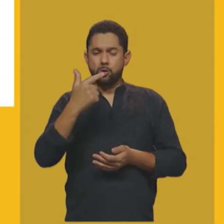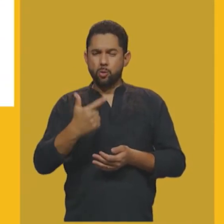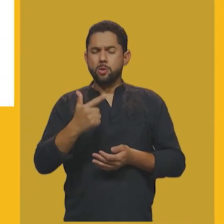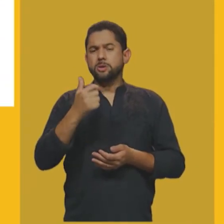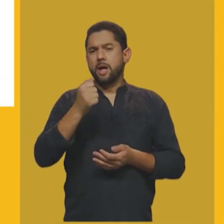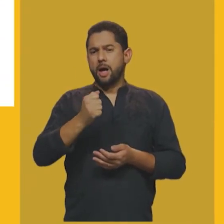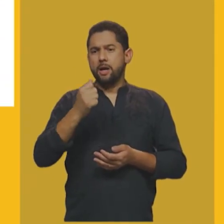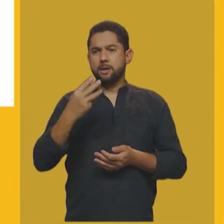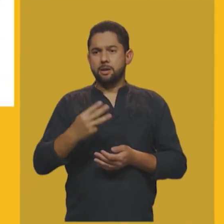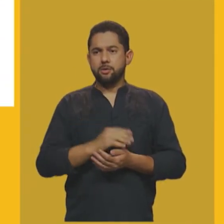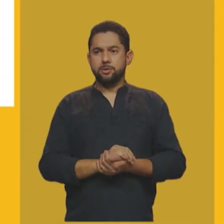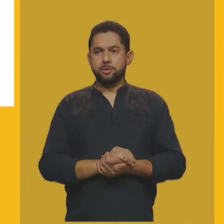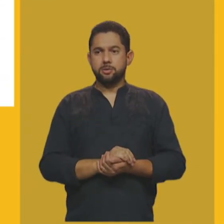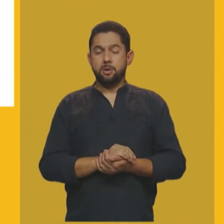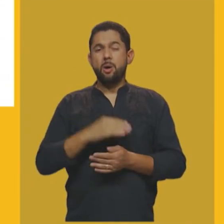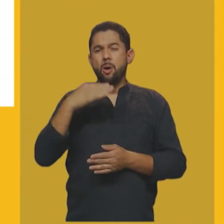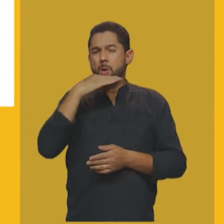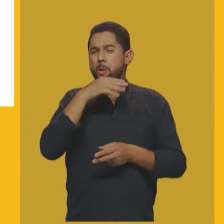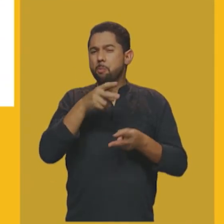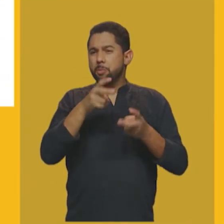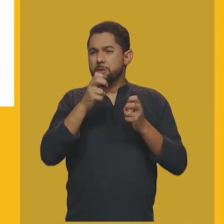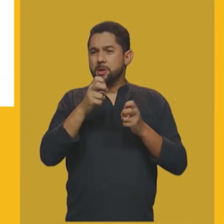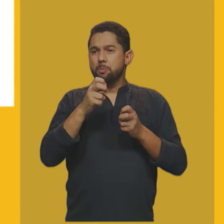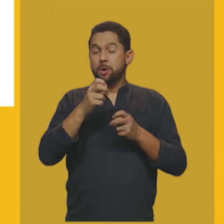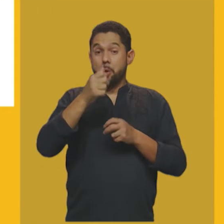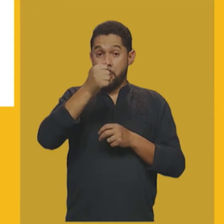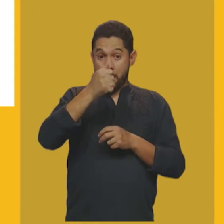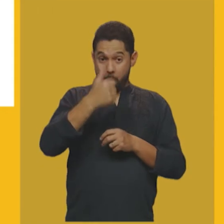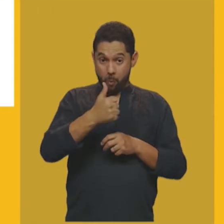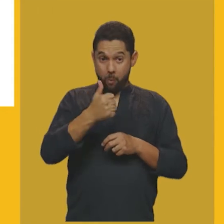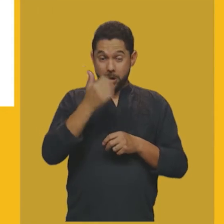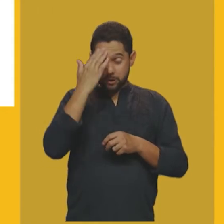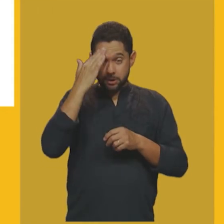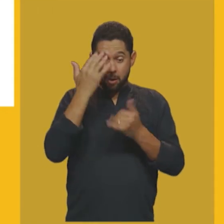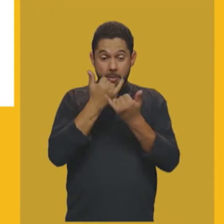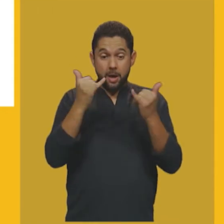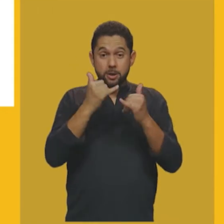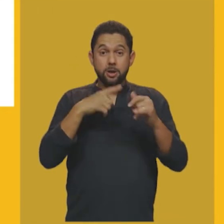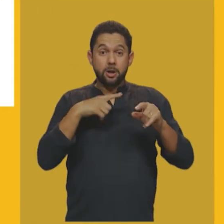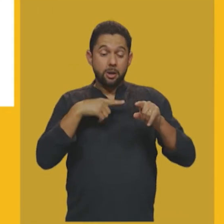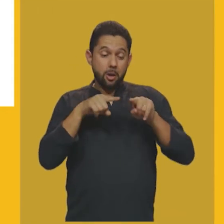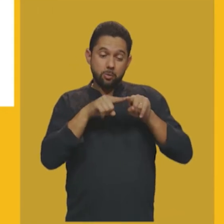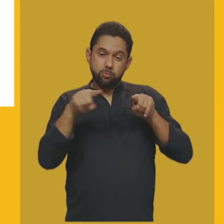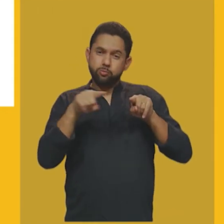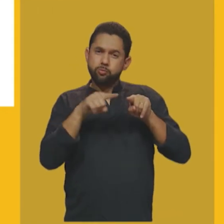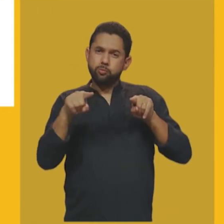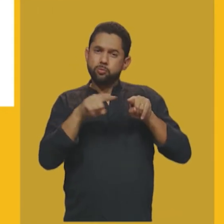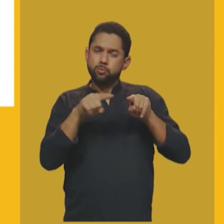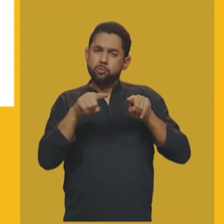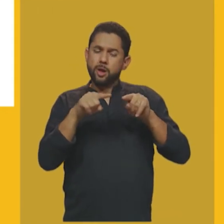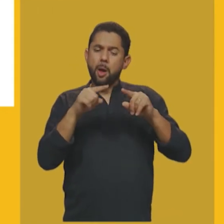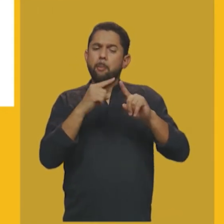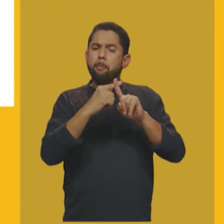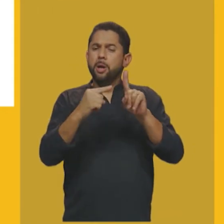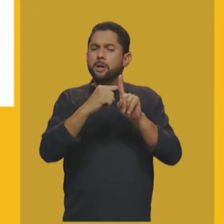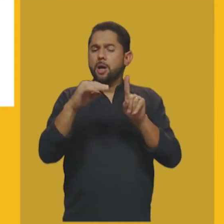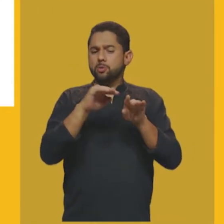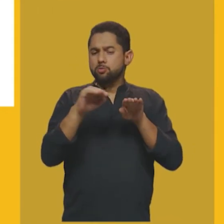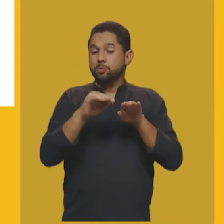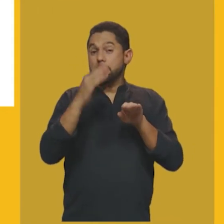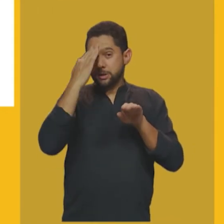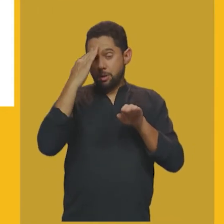A1, ele mede a corrente que passa somente no resistor 1, porque ele está ligado em série somente com o resistor 1.